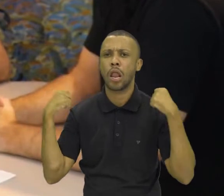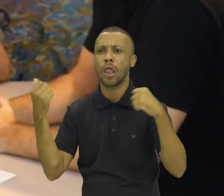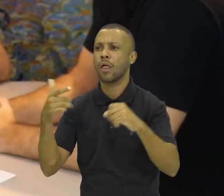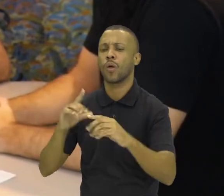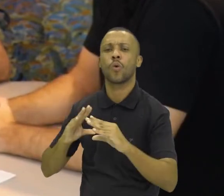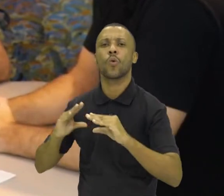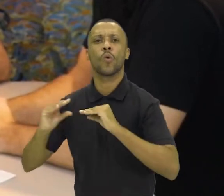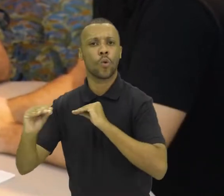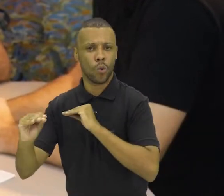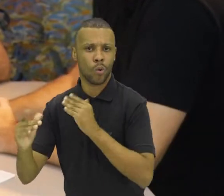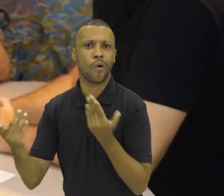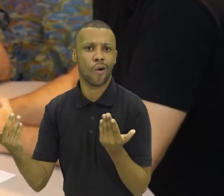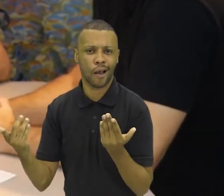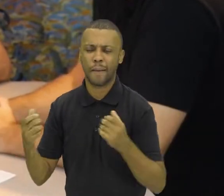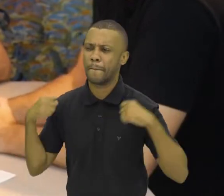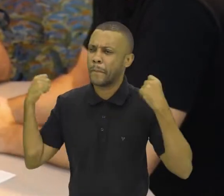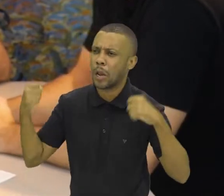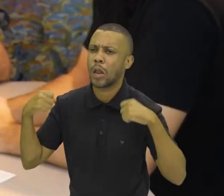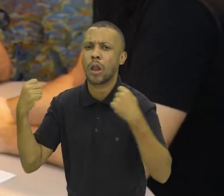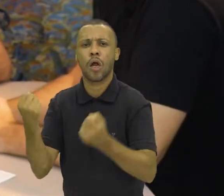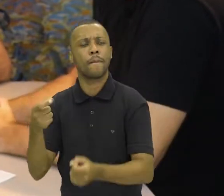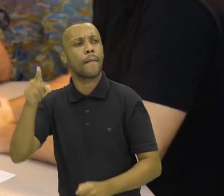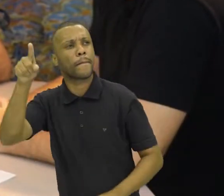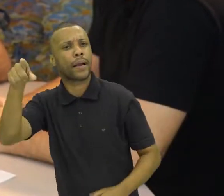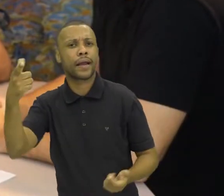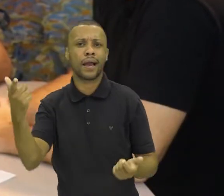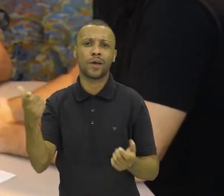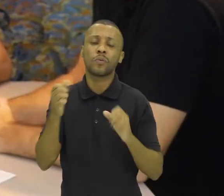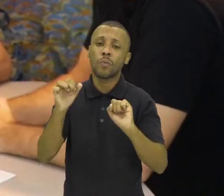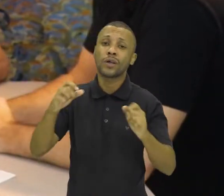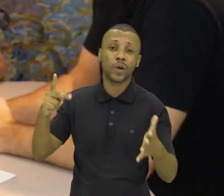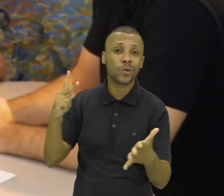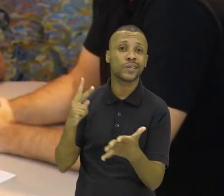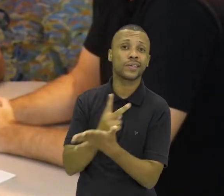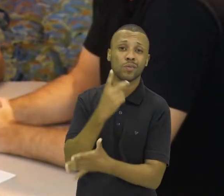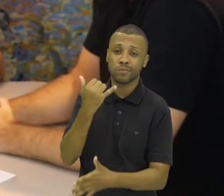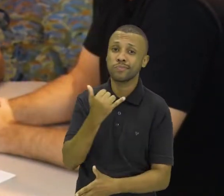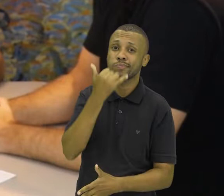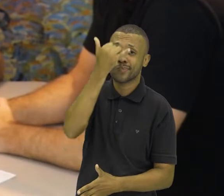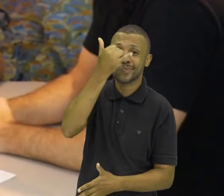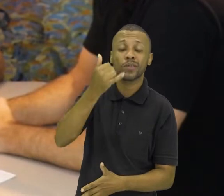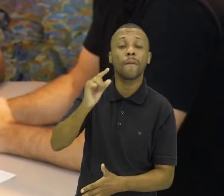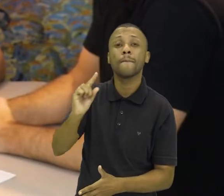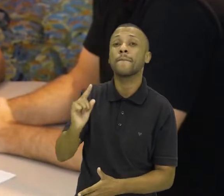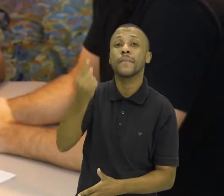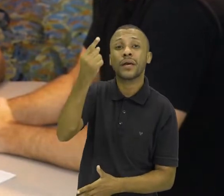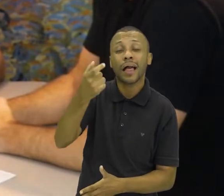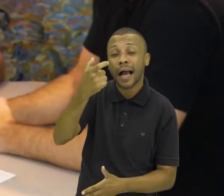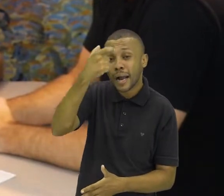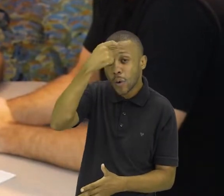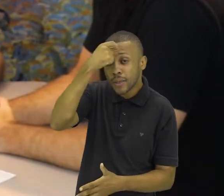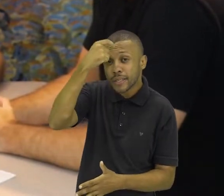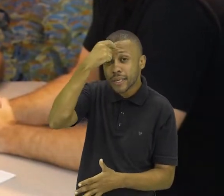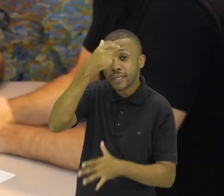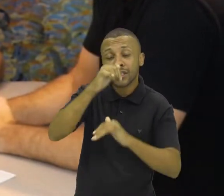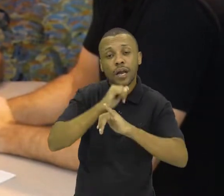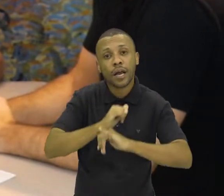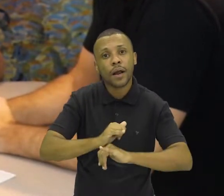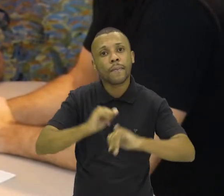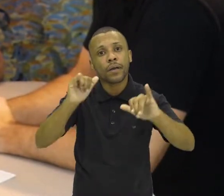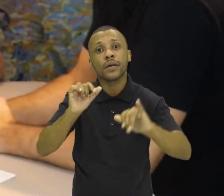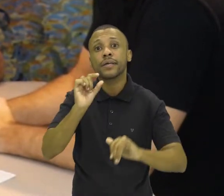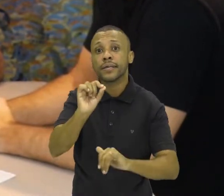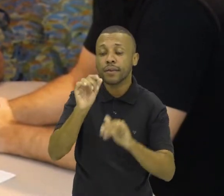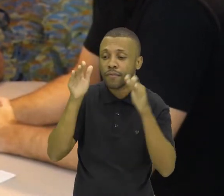seria a maior vítima, né? Tá? A pequenininha. Tá? Então essa é a questão, essa primeira consciência de todas as campanhas de